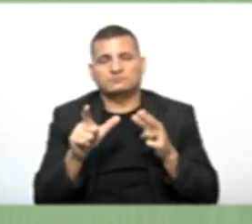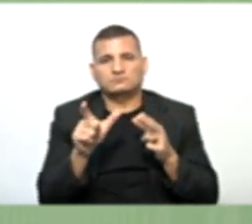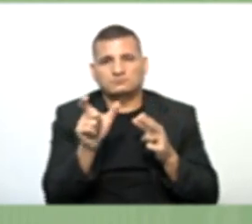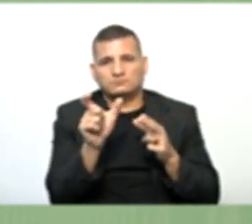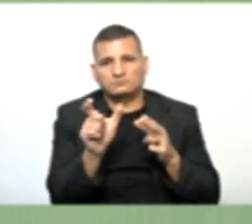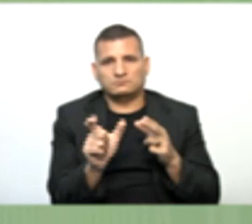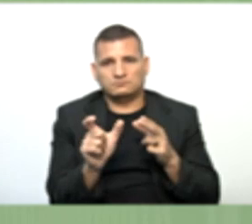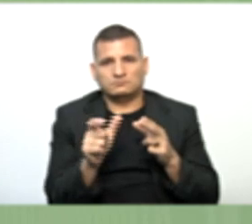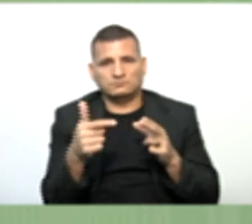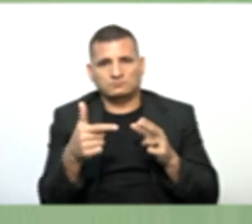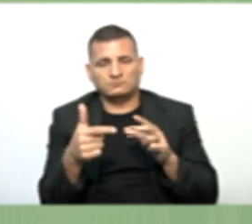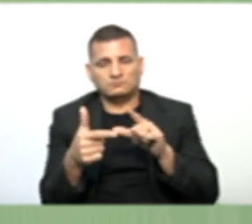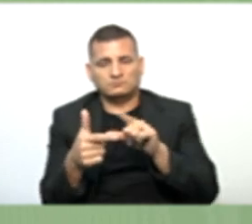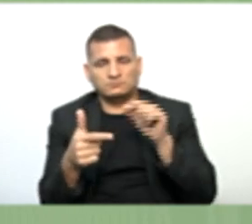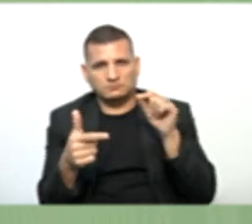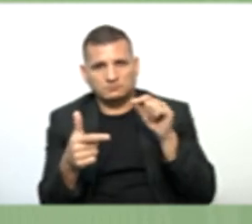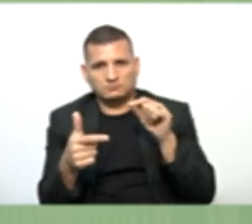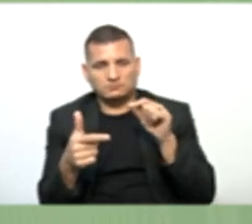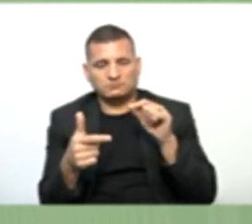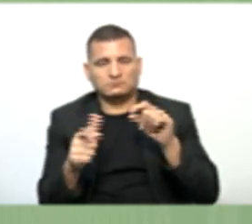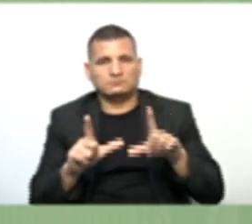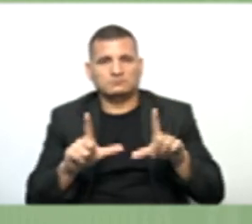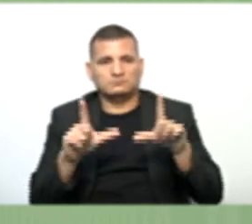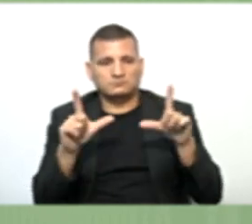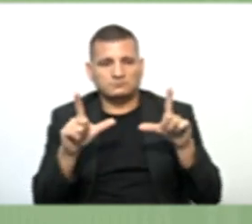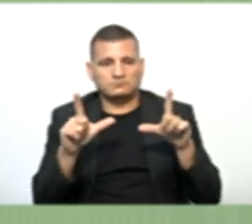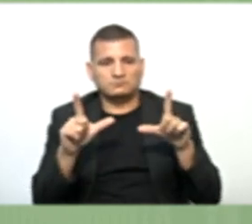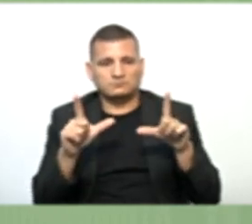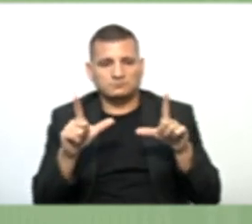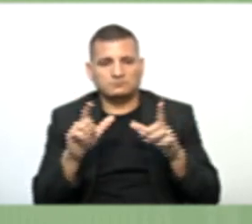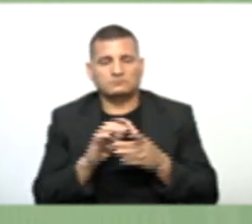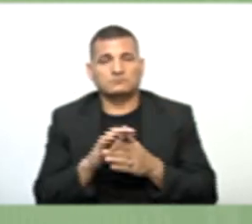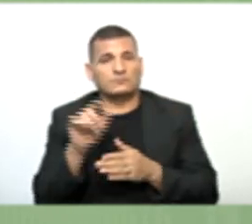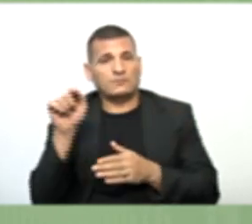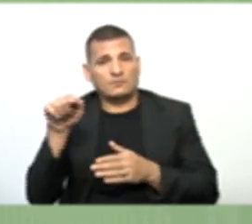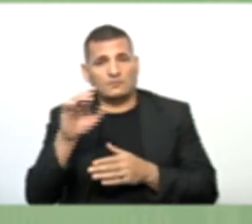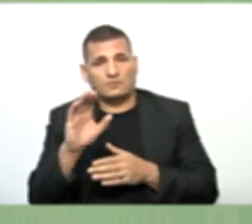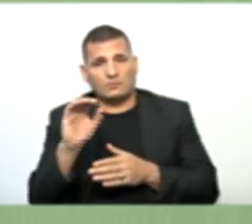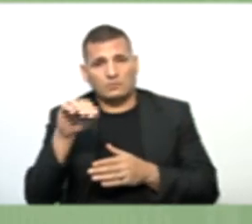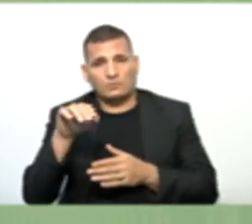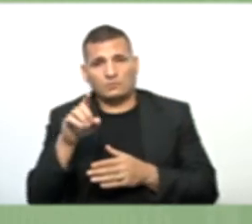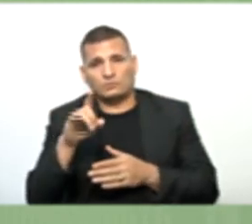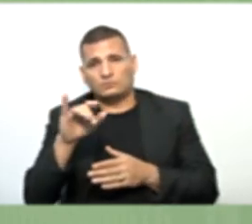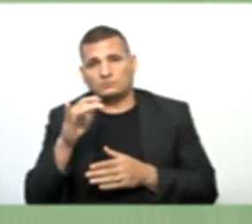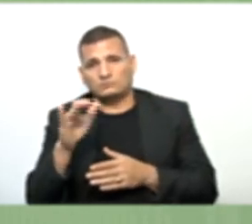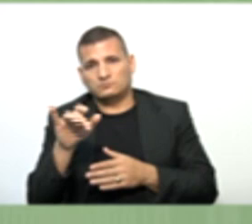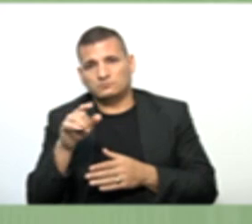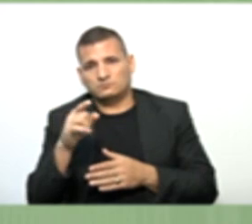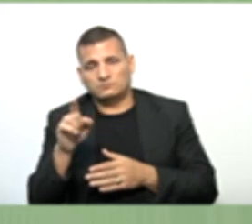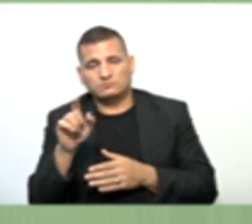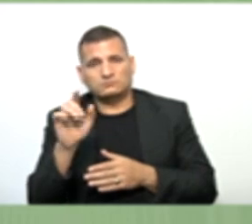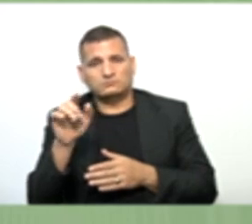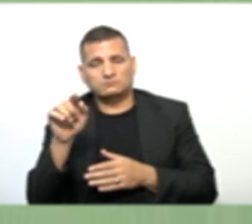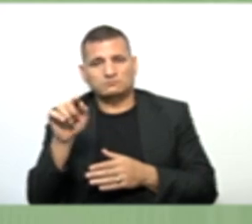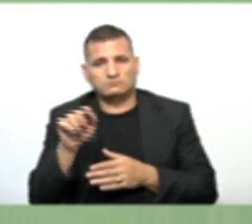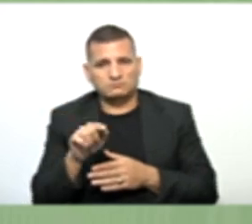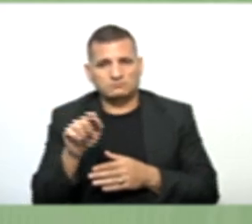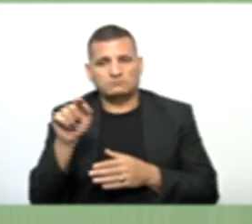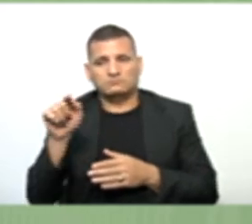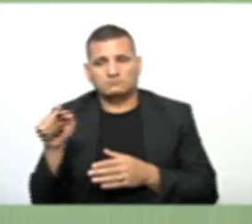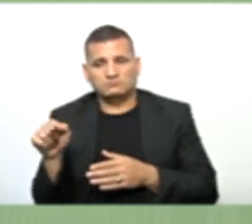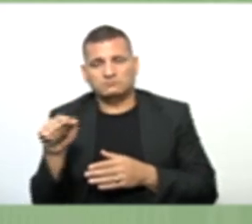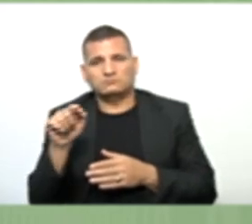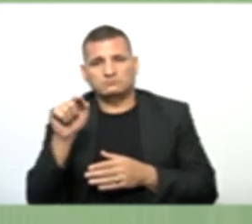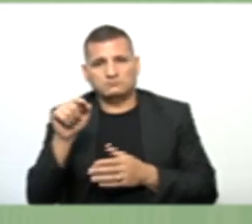Bom, essa condição, se a condição for verdadeira, né, true, então ele vai fazer o comando